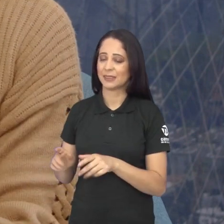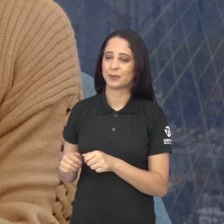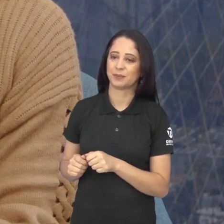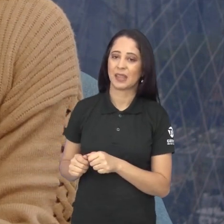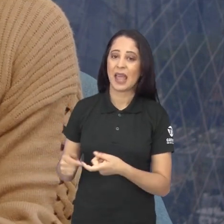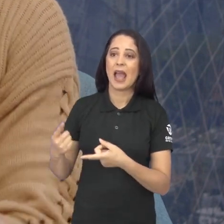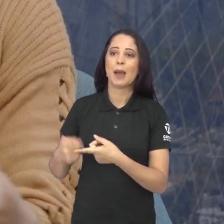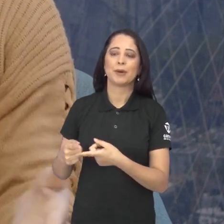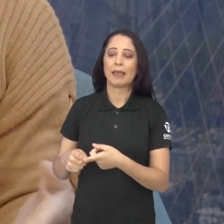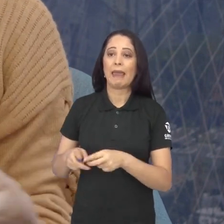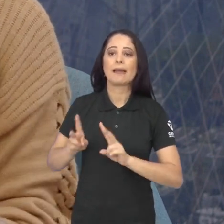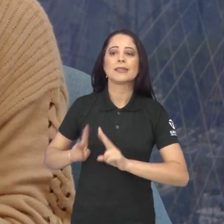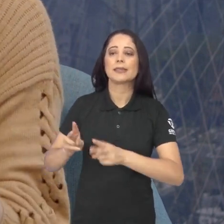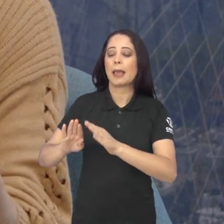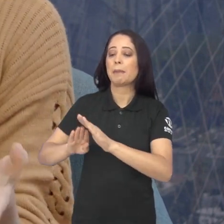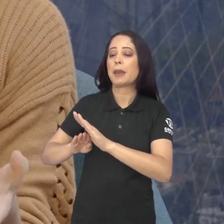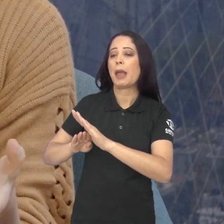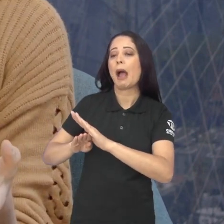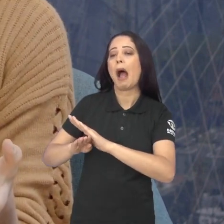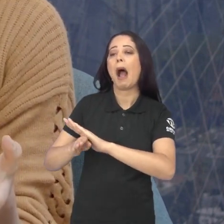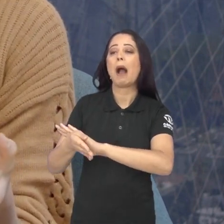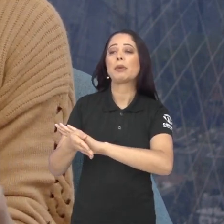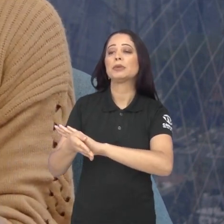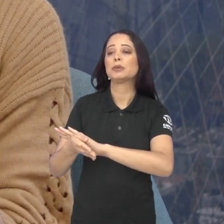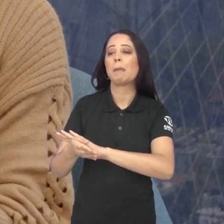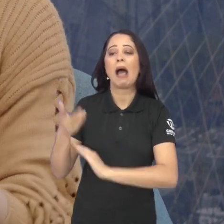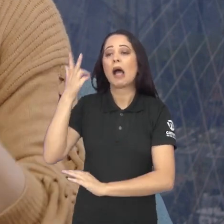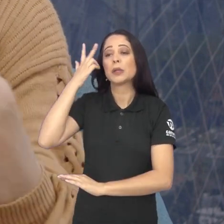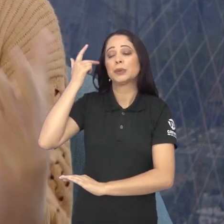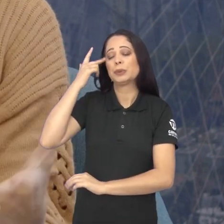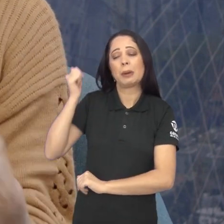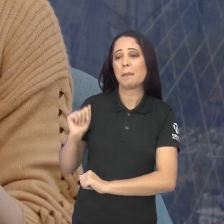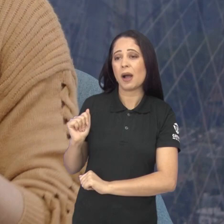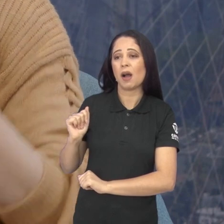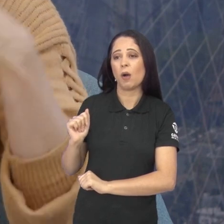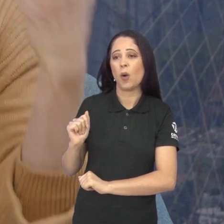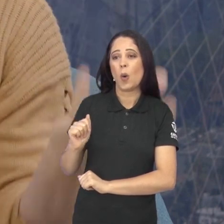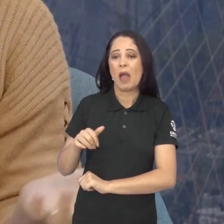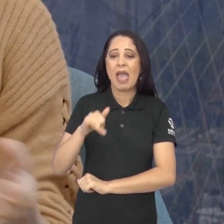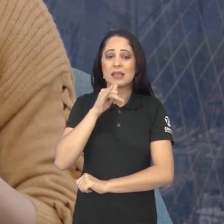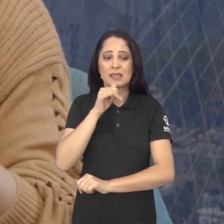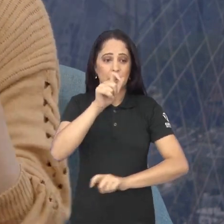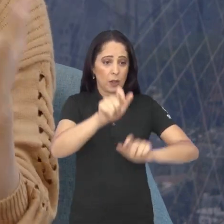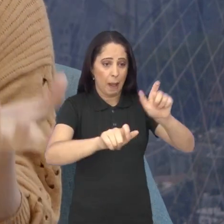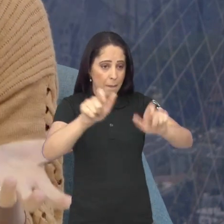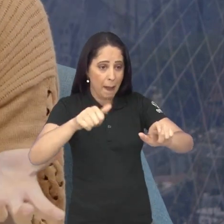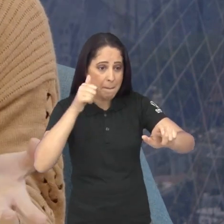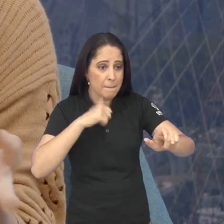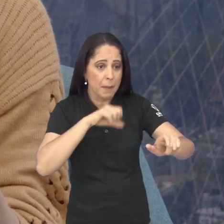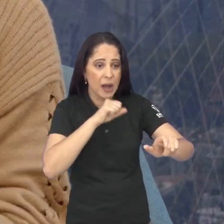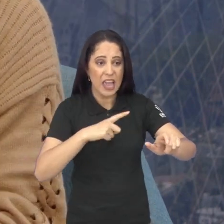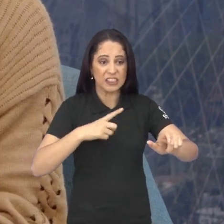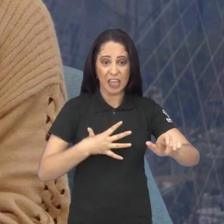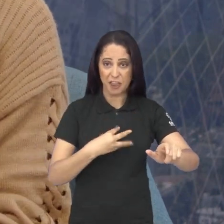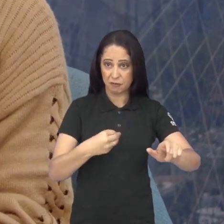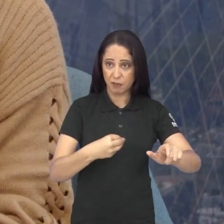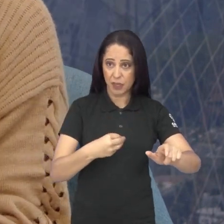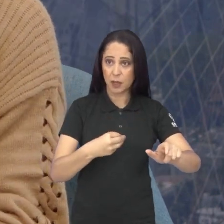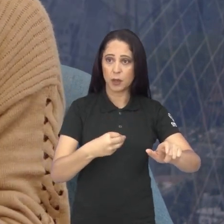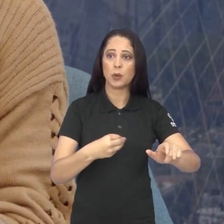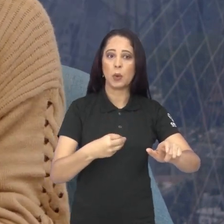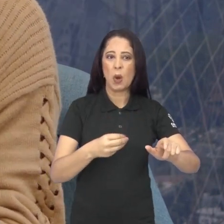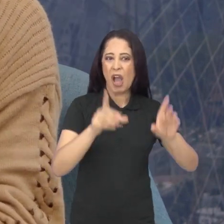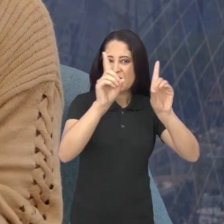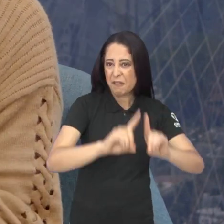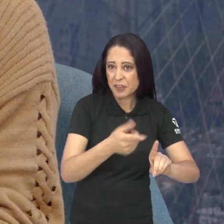o comum, o típico. Né? Então, toda mãe é uma mãe típica, uma mãe comum. E aí a gente vai